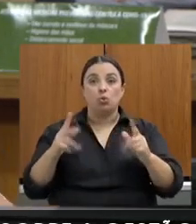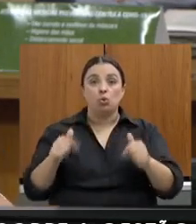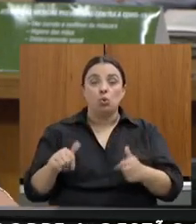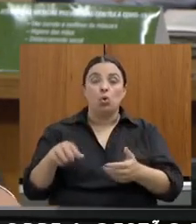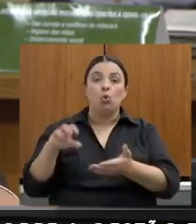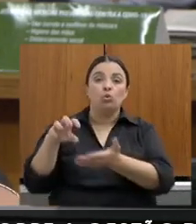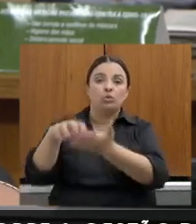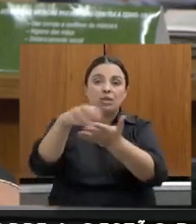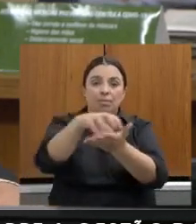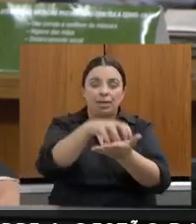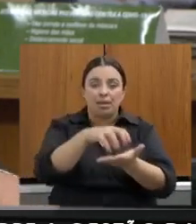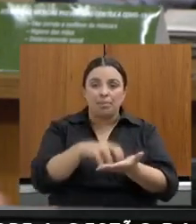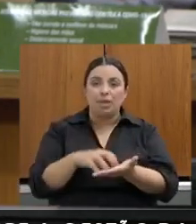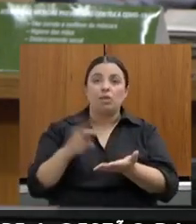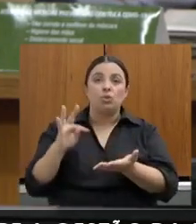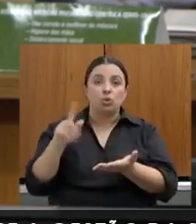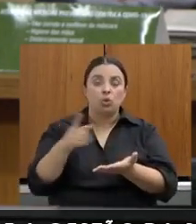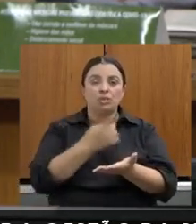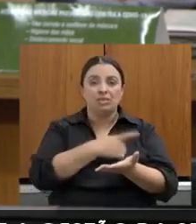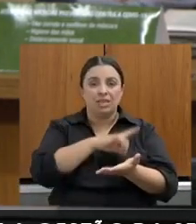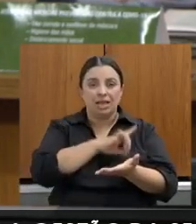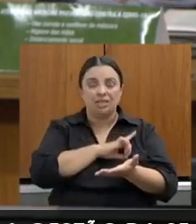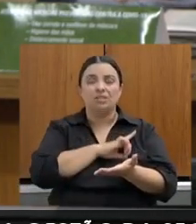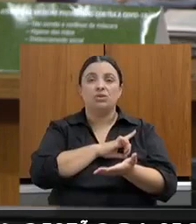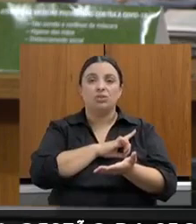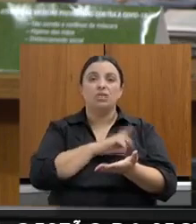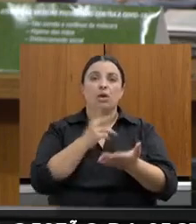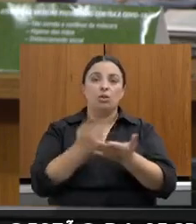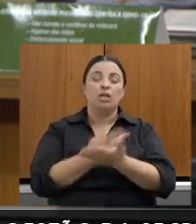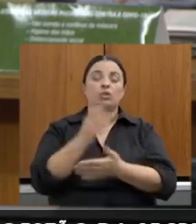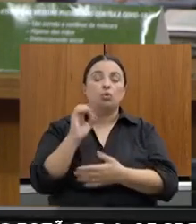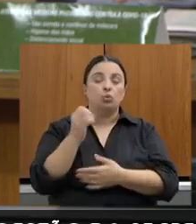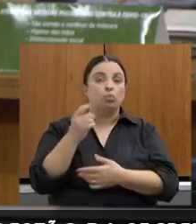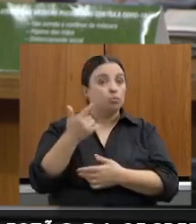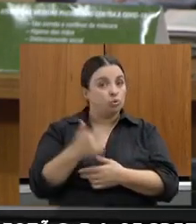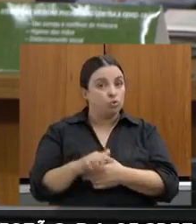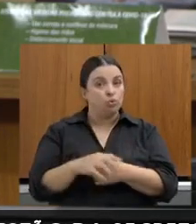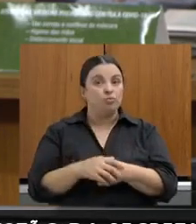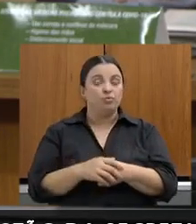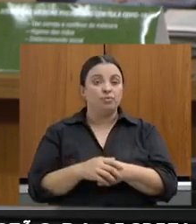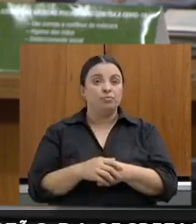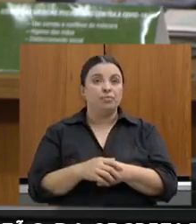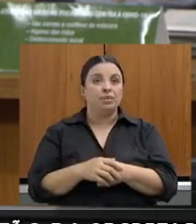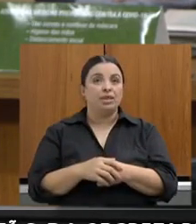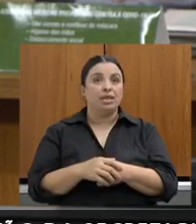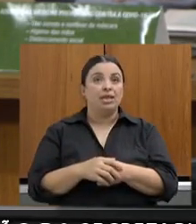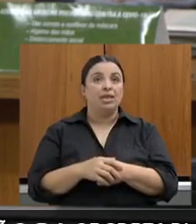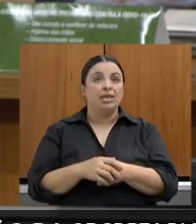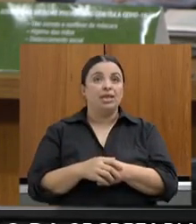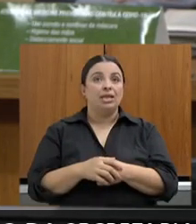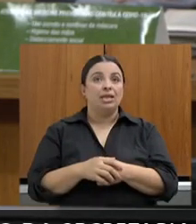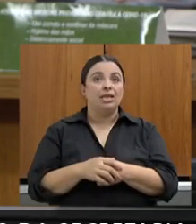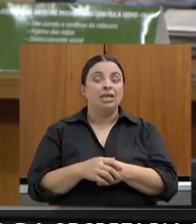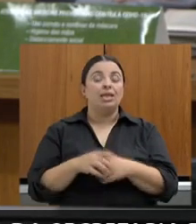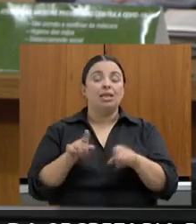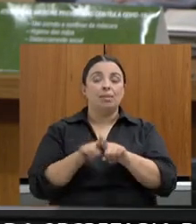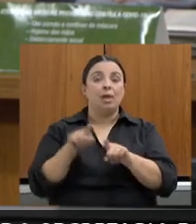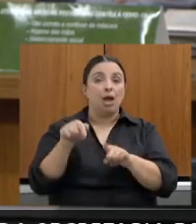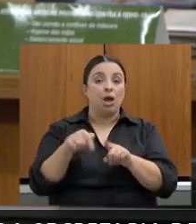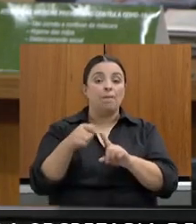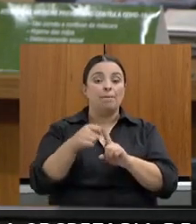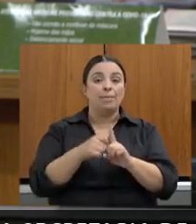regionais Outra Vez de Outubro e agora no mês de no mês de agosto